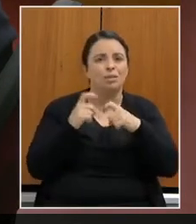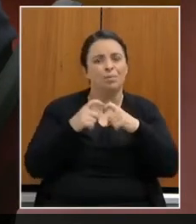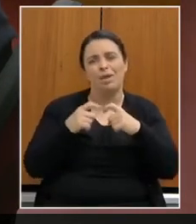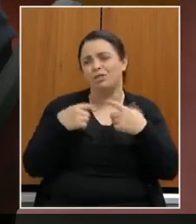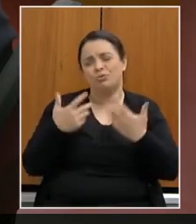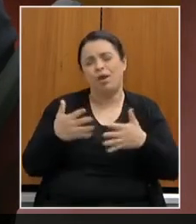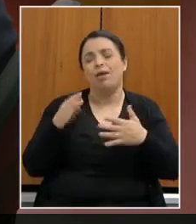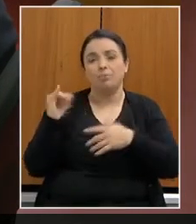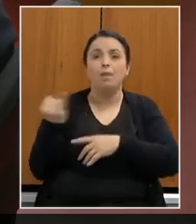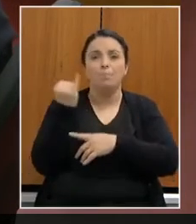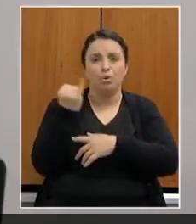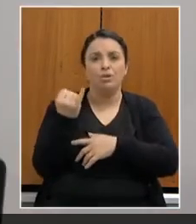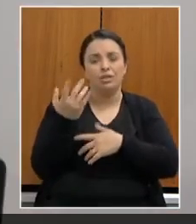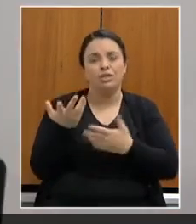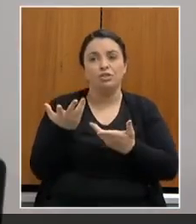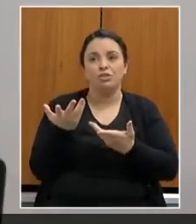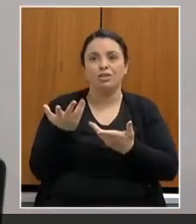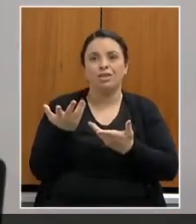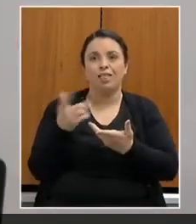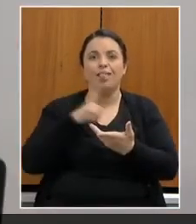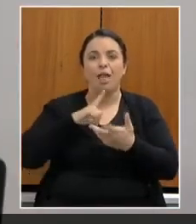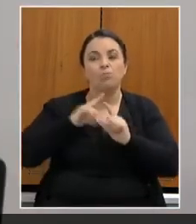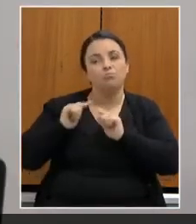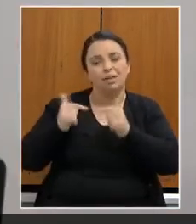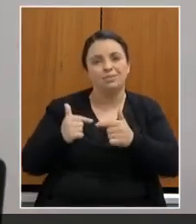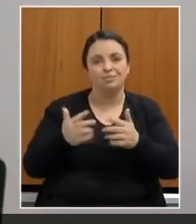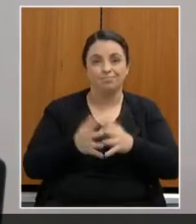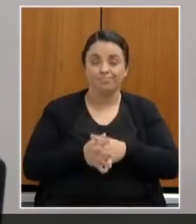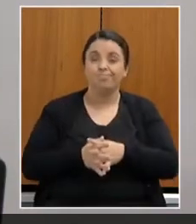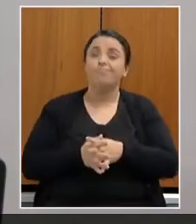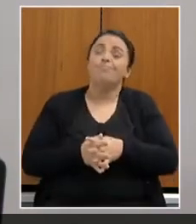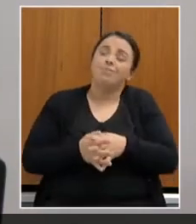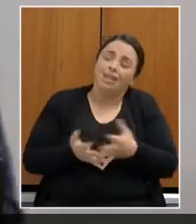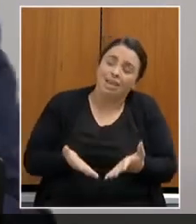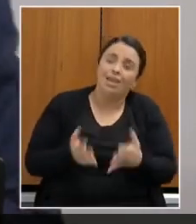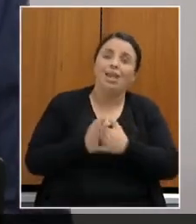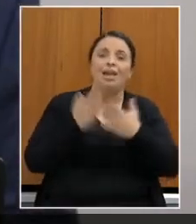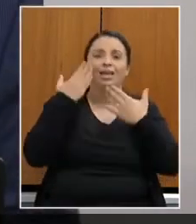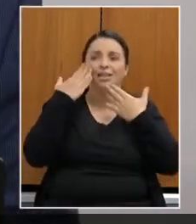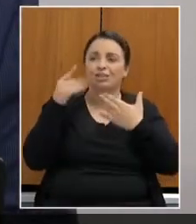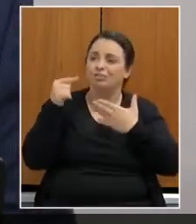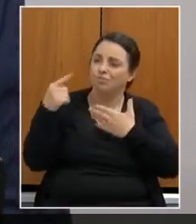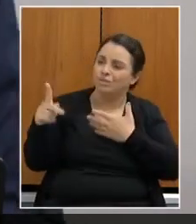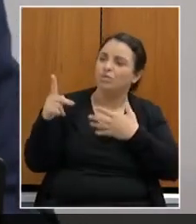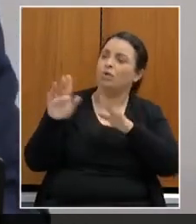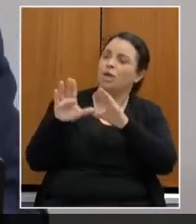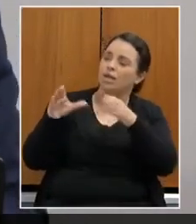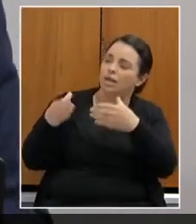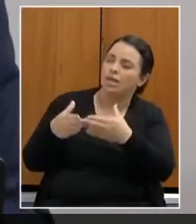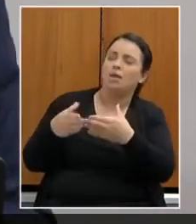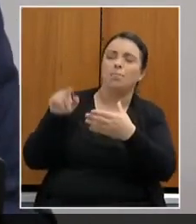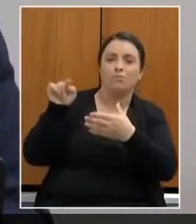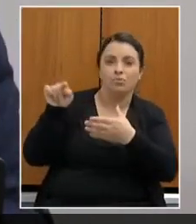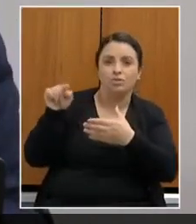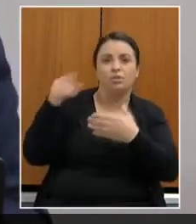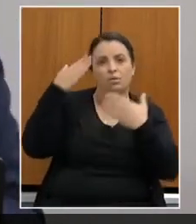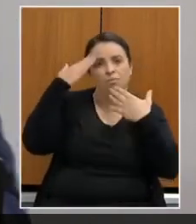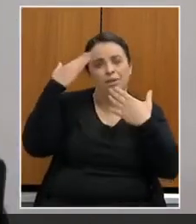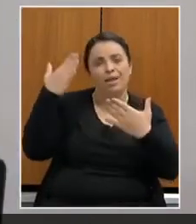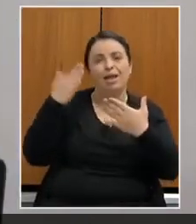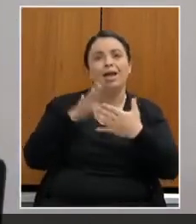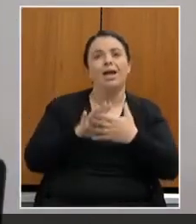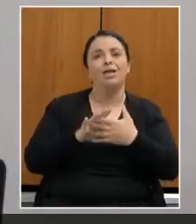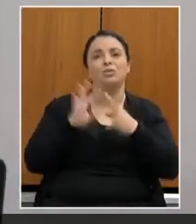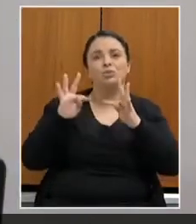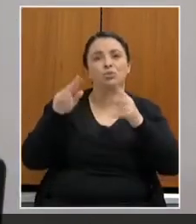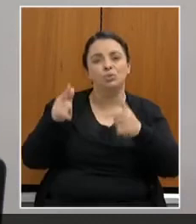é importante que se faça alguma coisa. No mais, agradecer ao senhor, à equipe, ao doutor André, que está aí presente, ao Bira, que tem